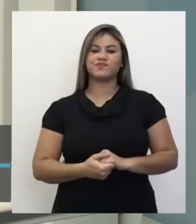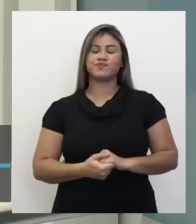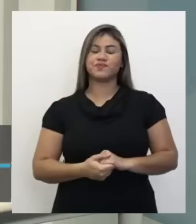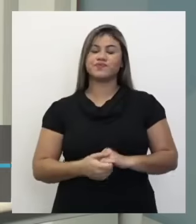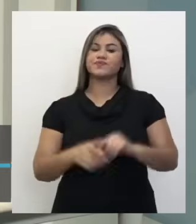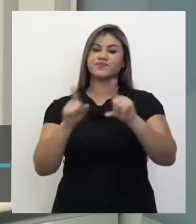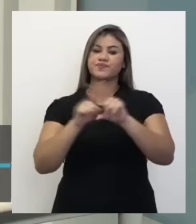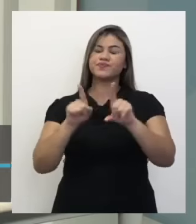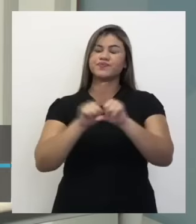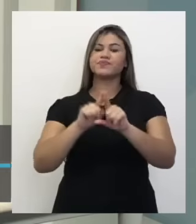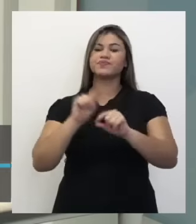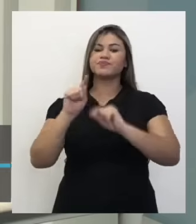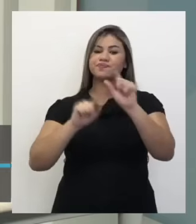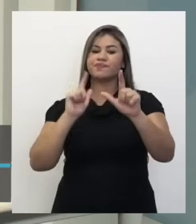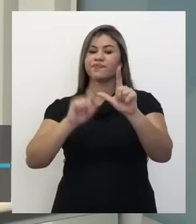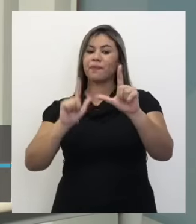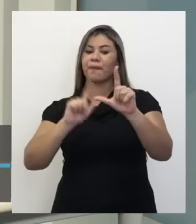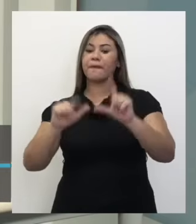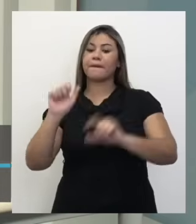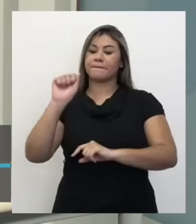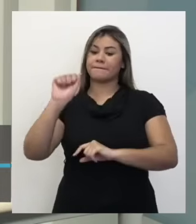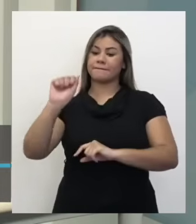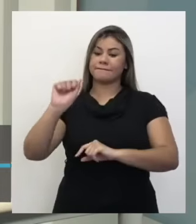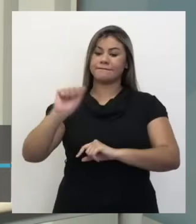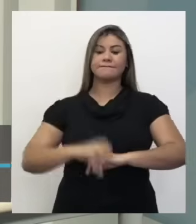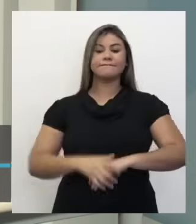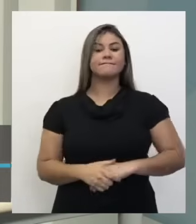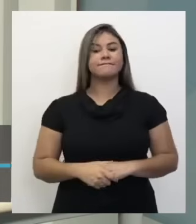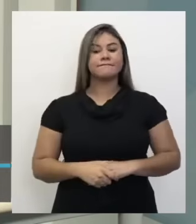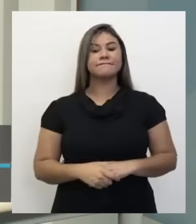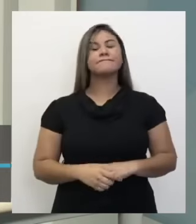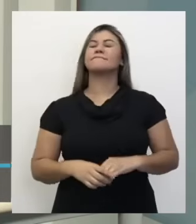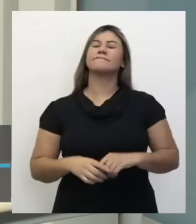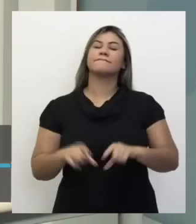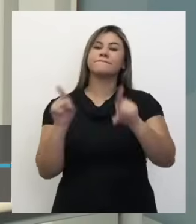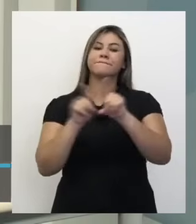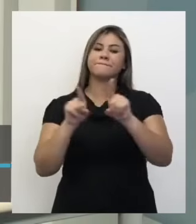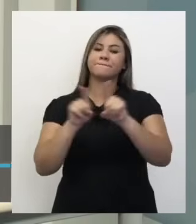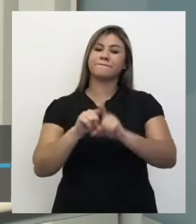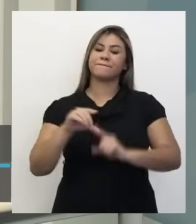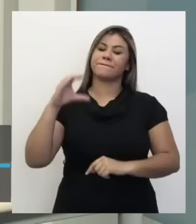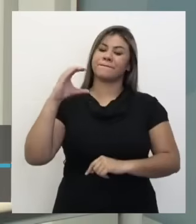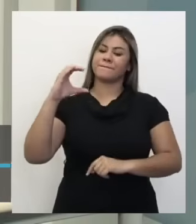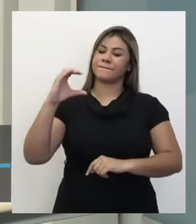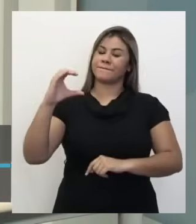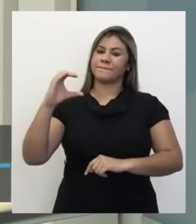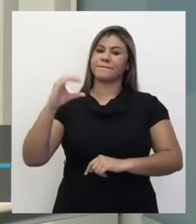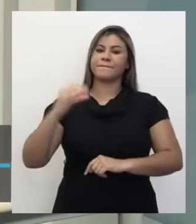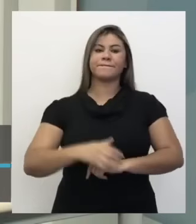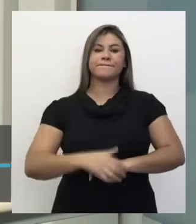também letra A e há também letra C.